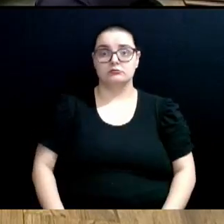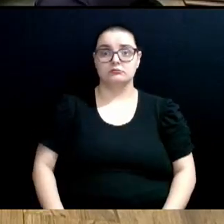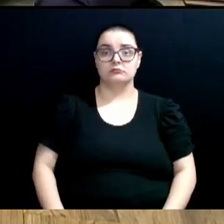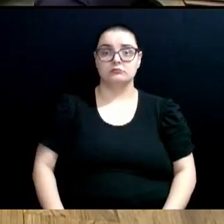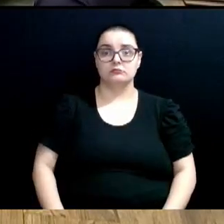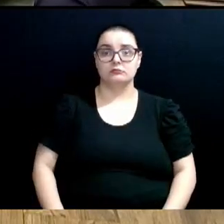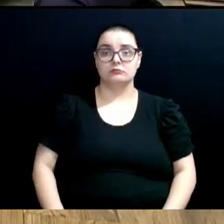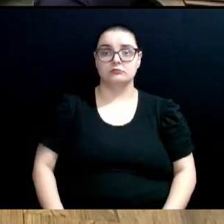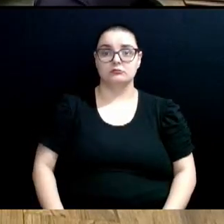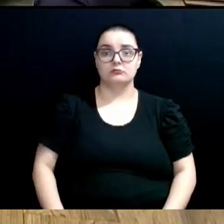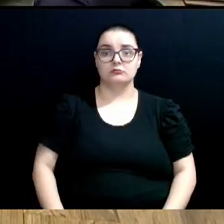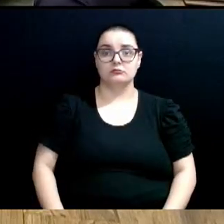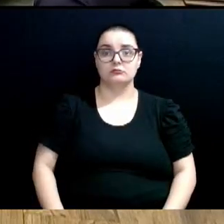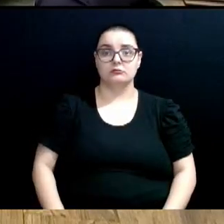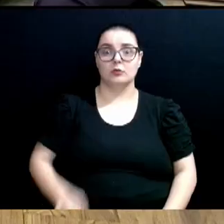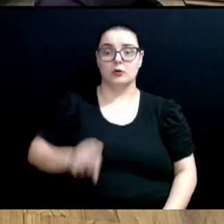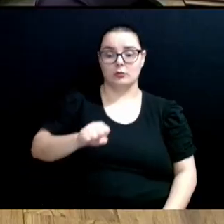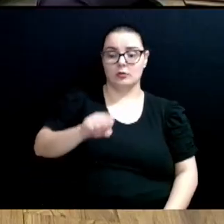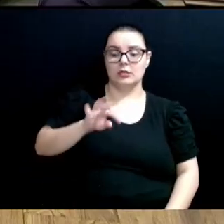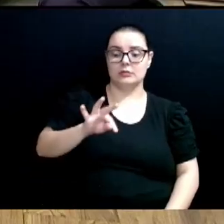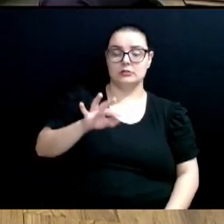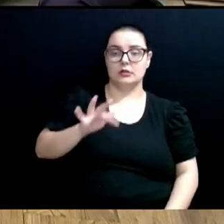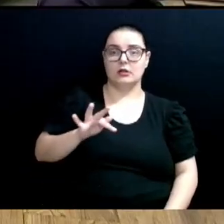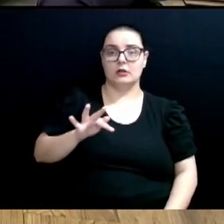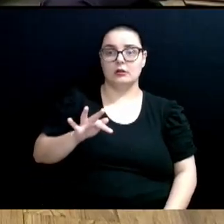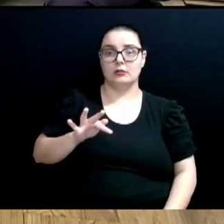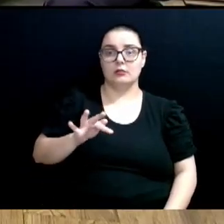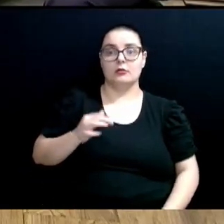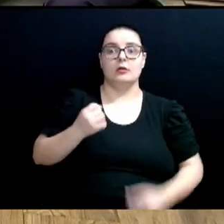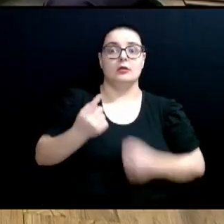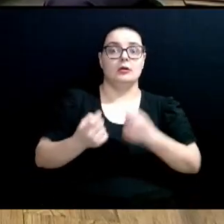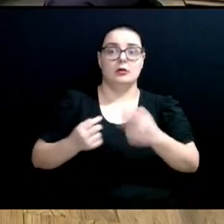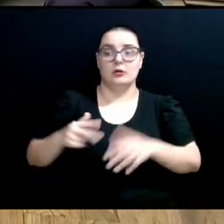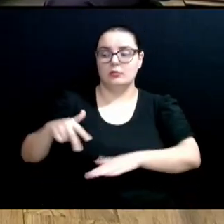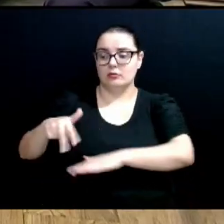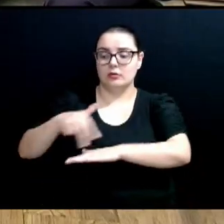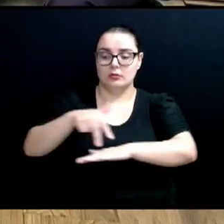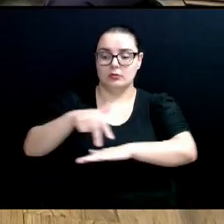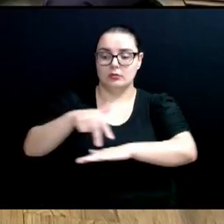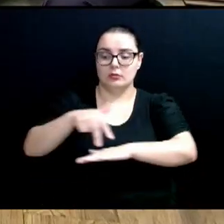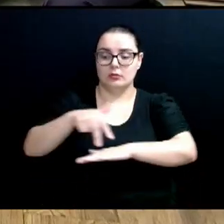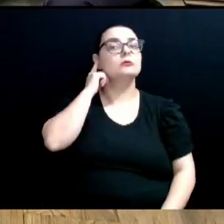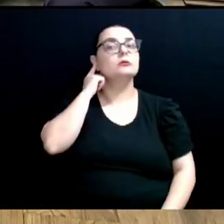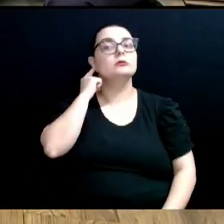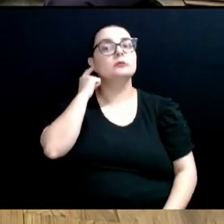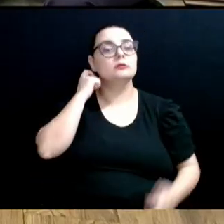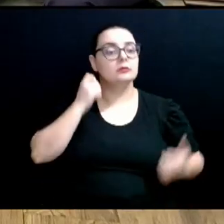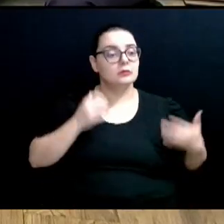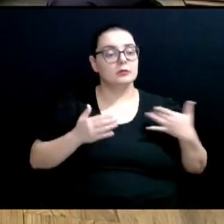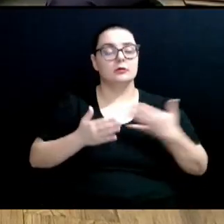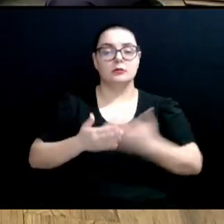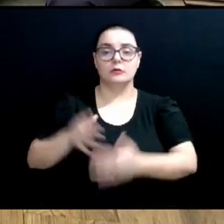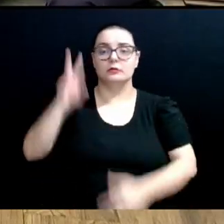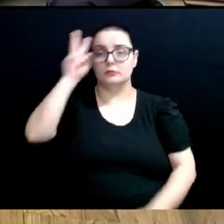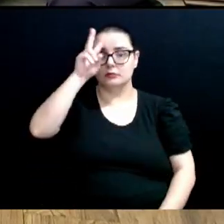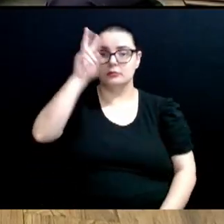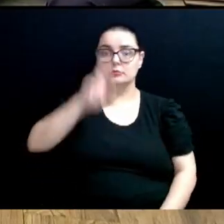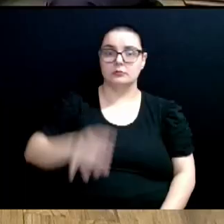o Supremo Tribunal Federal, alguns de seus personagens, ao longo da história,